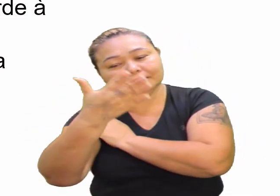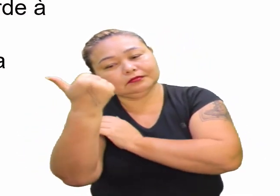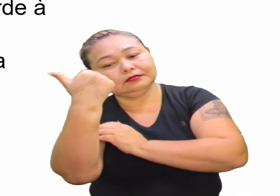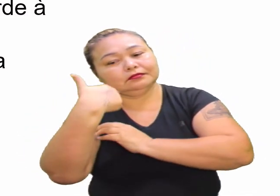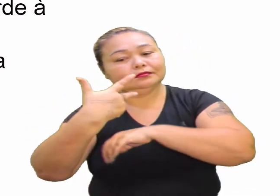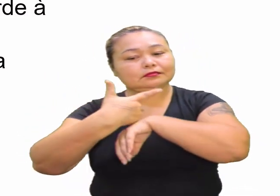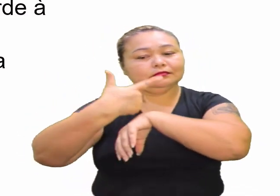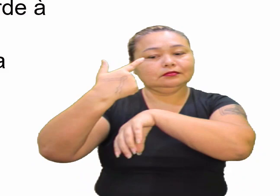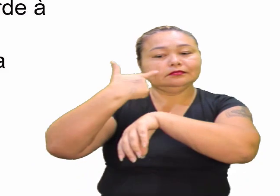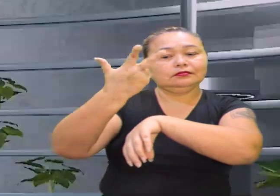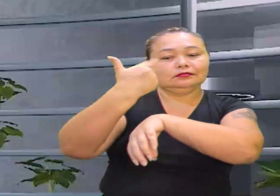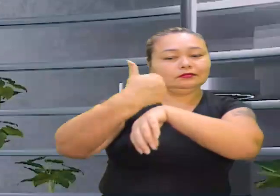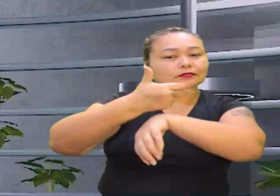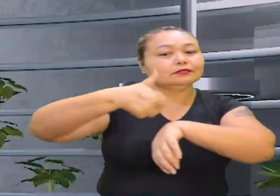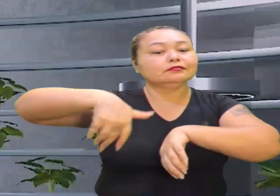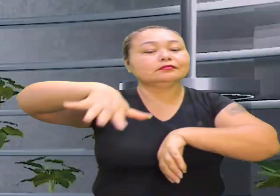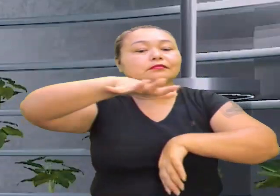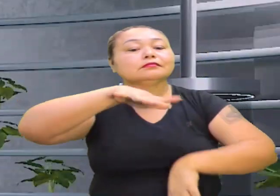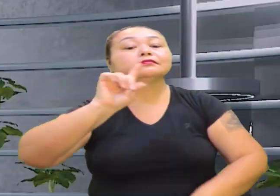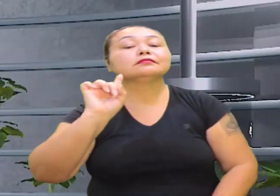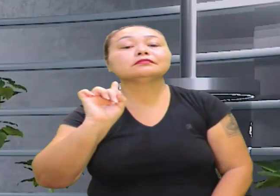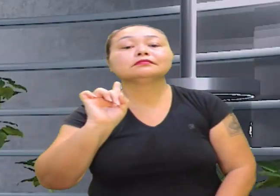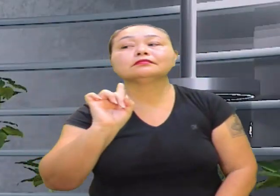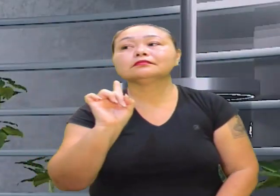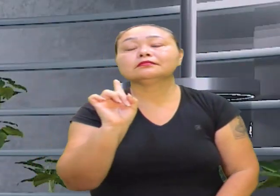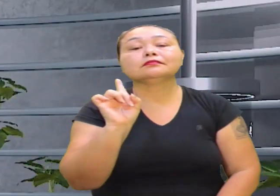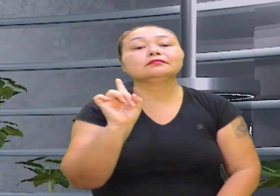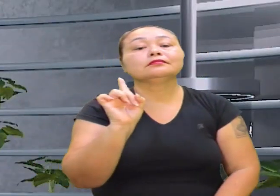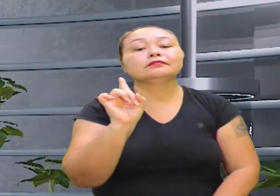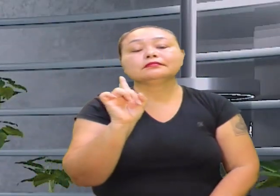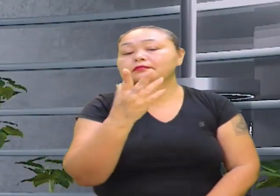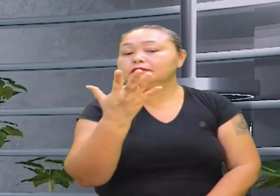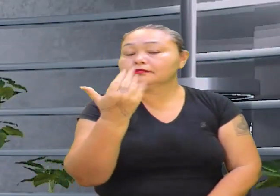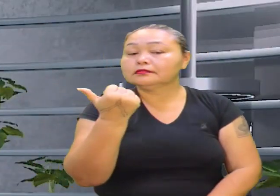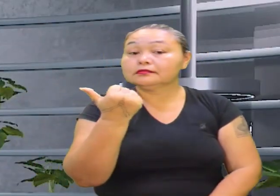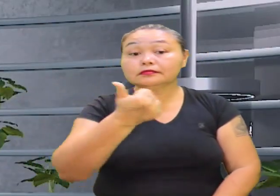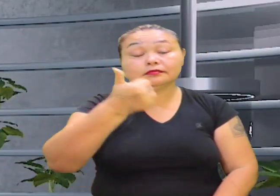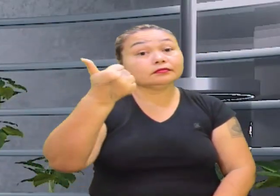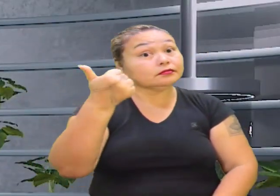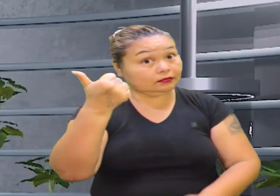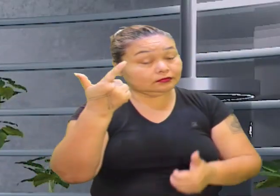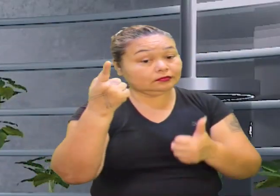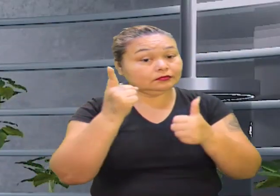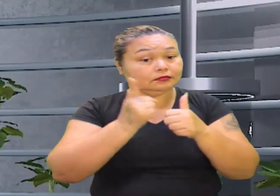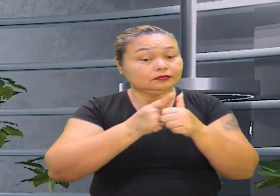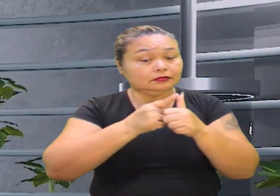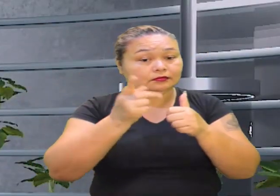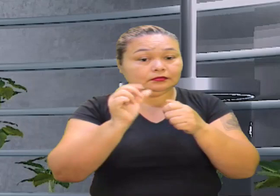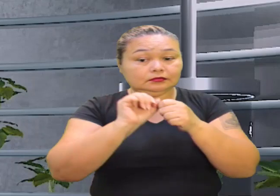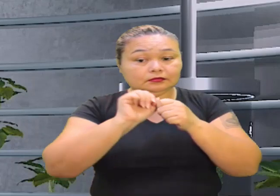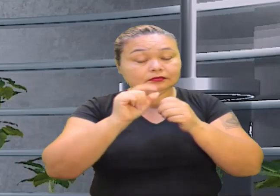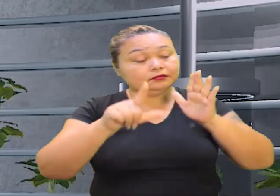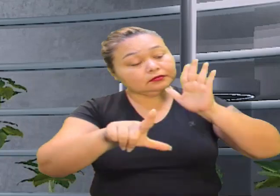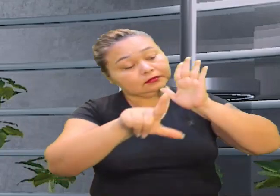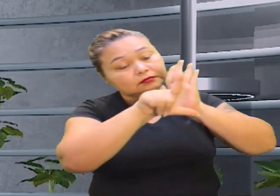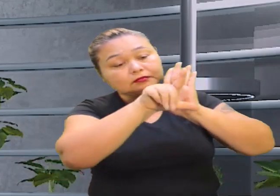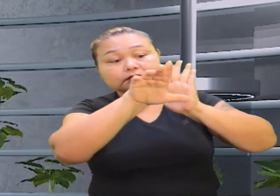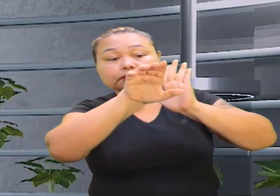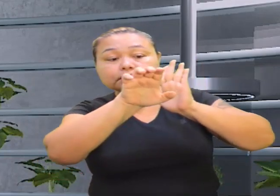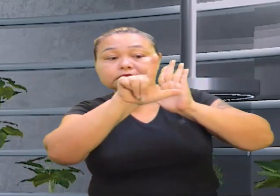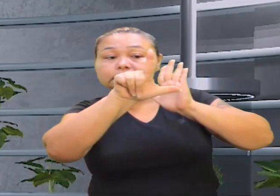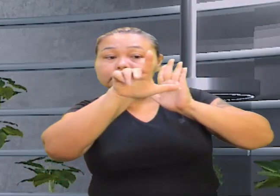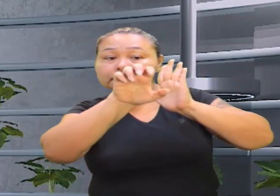mim. Galerinha, vamos aqui. Primeiro, já que nós estamos falando de lei, temos